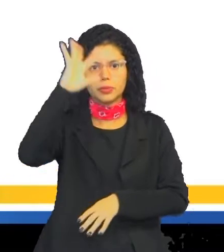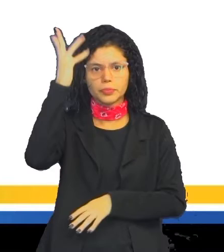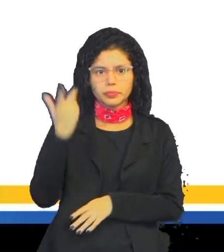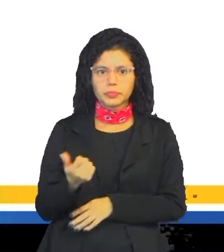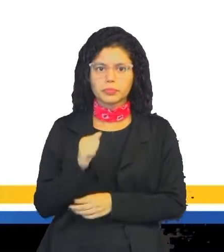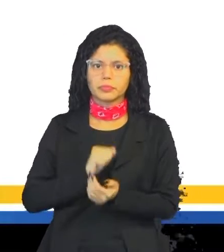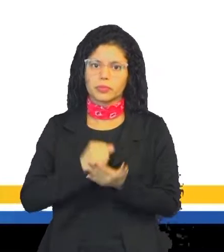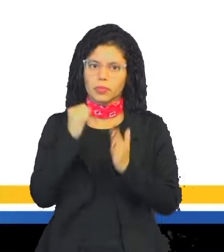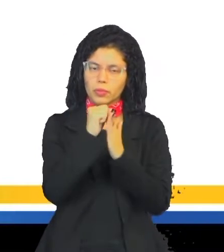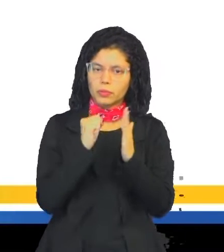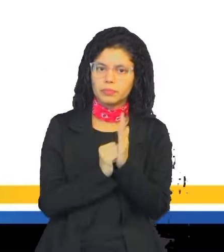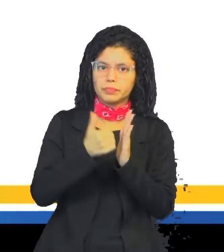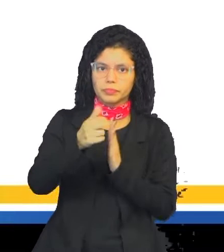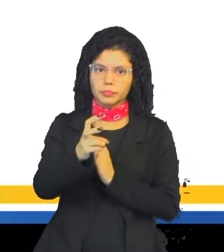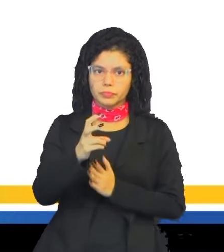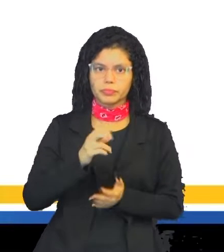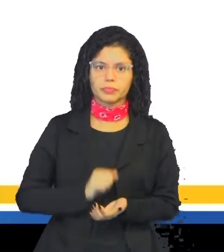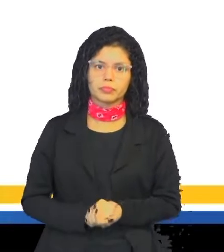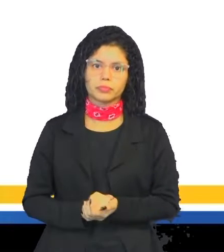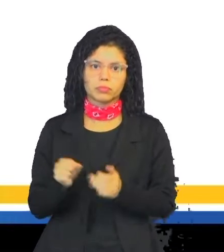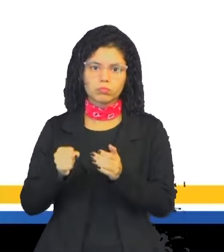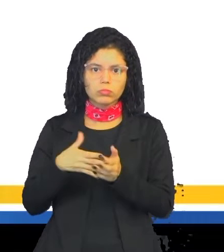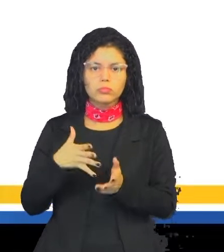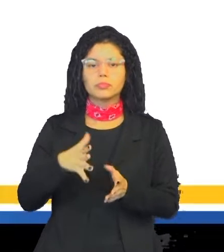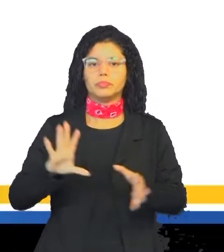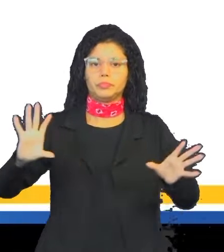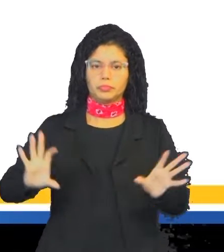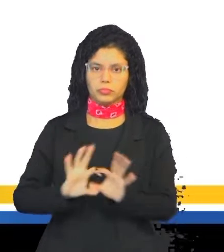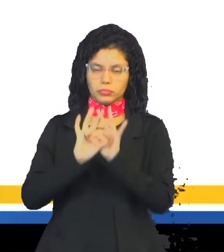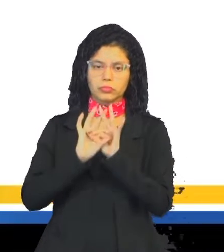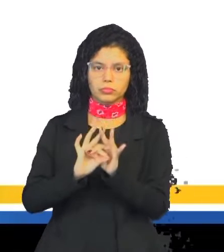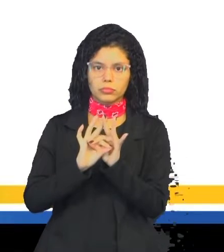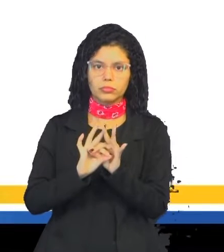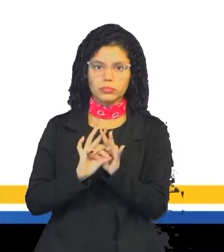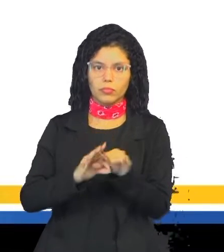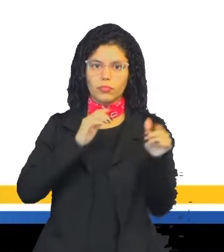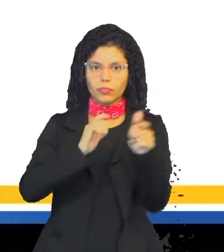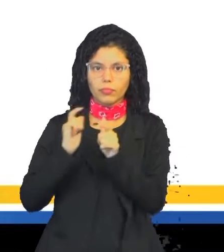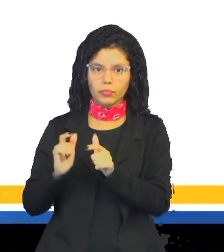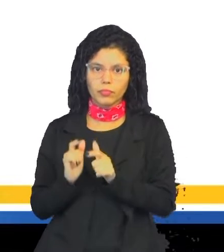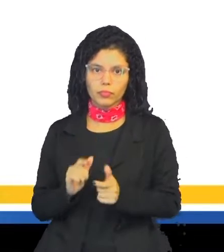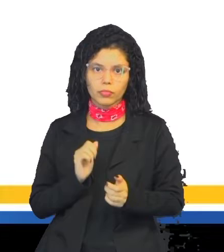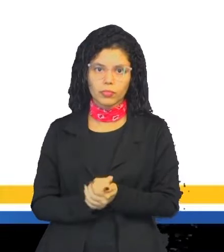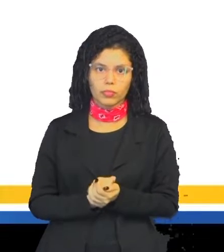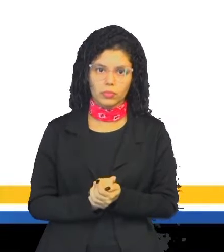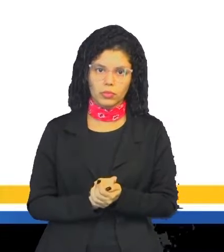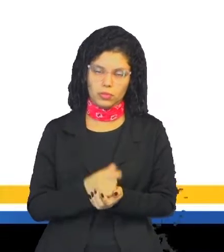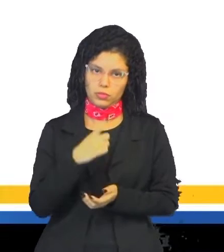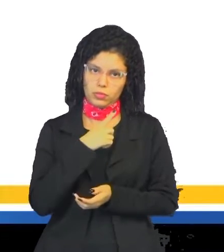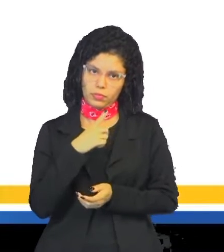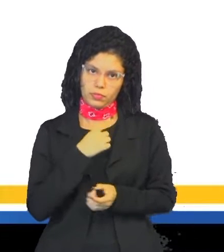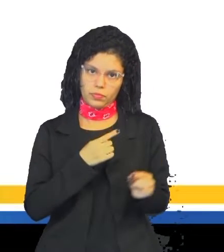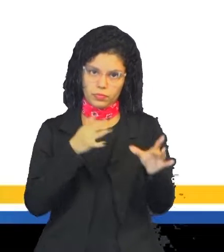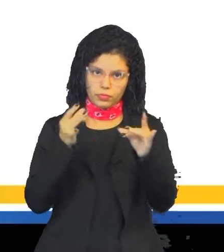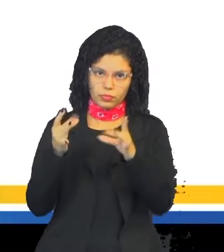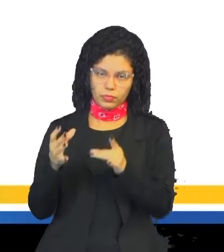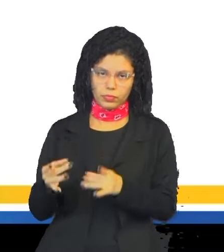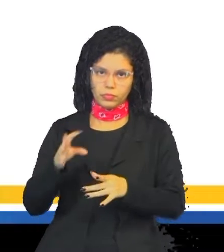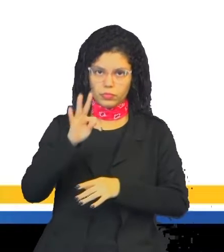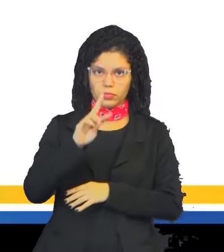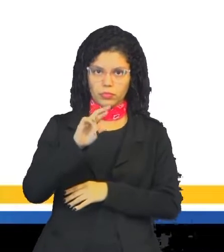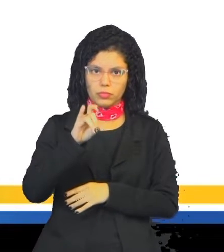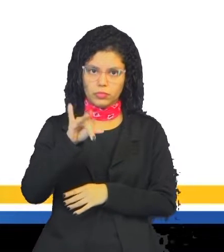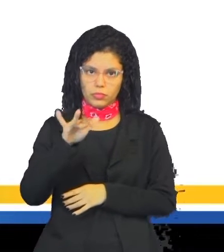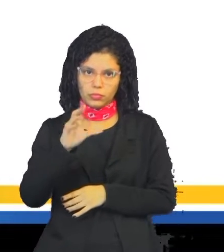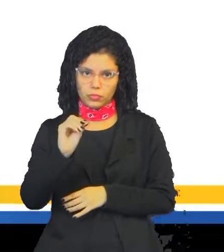XV. Muitas feitorias, e alianças com soberanos locais, A gente tinha a questão do comércio